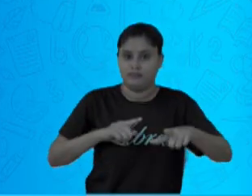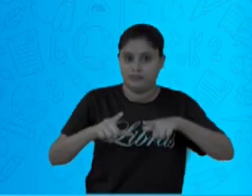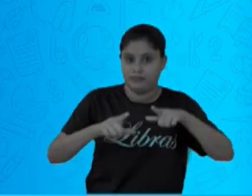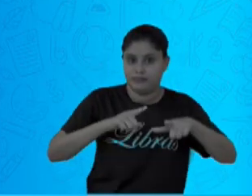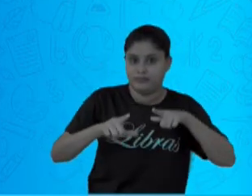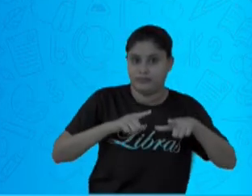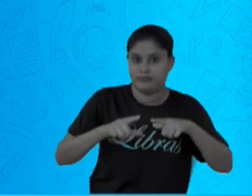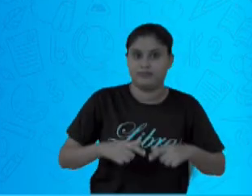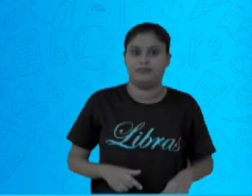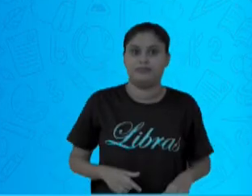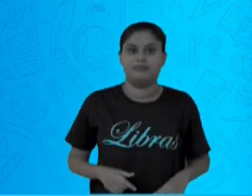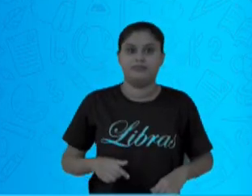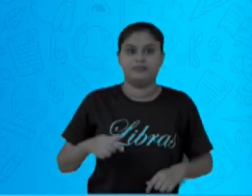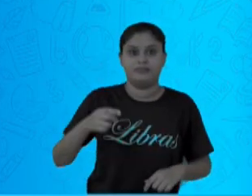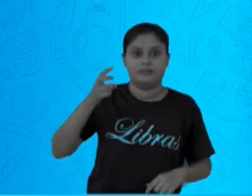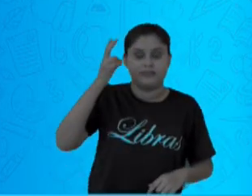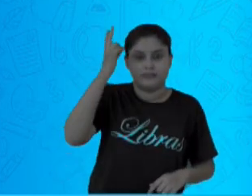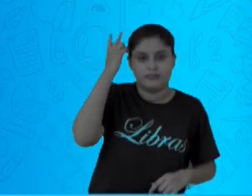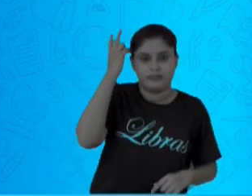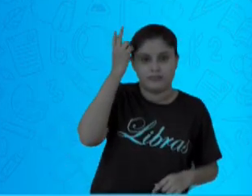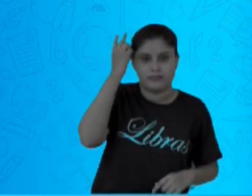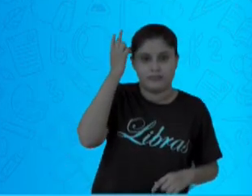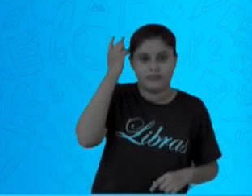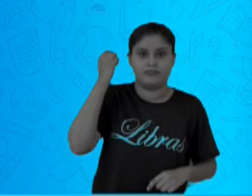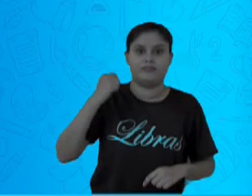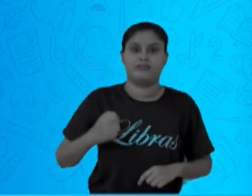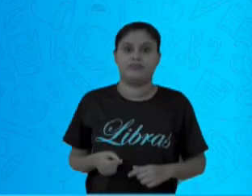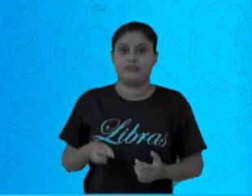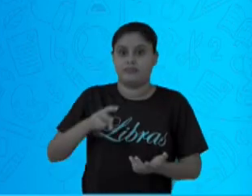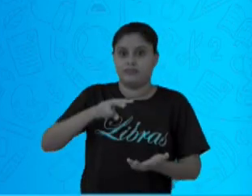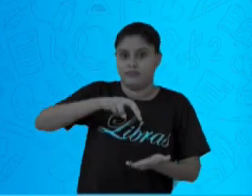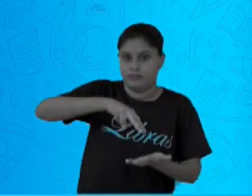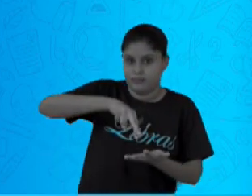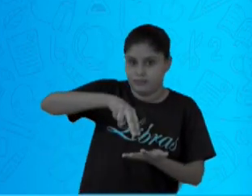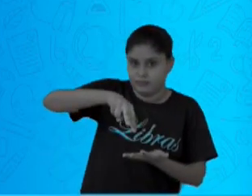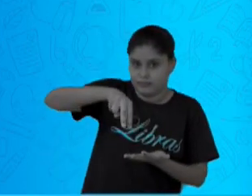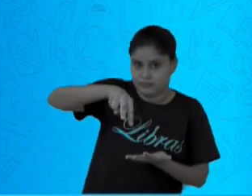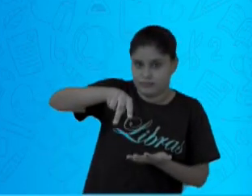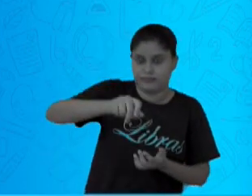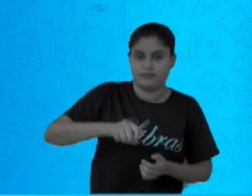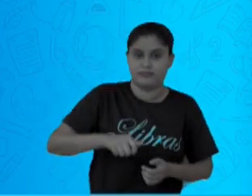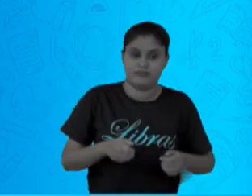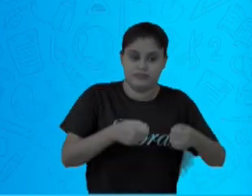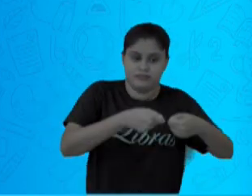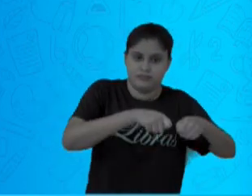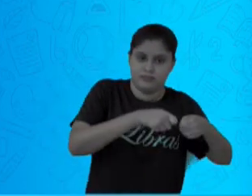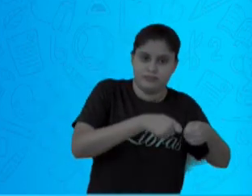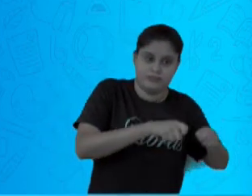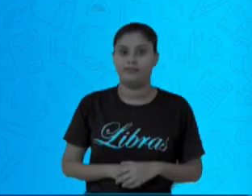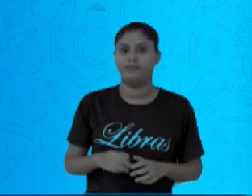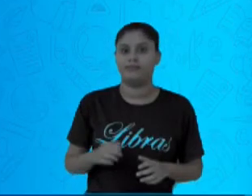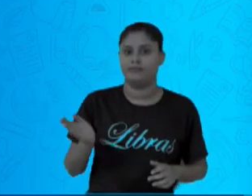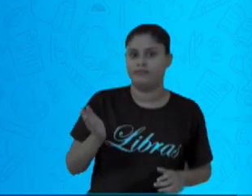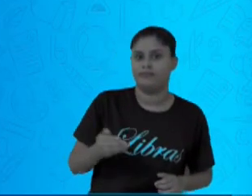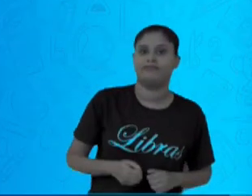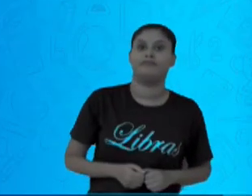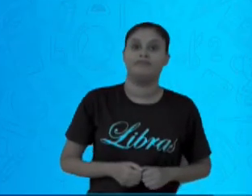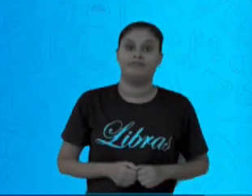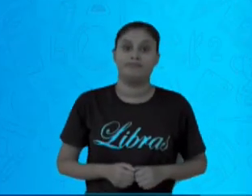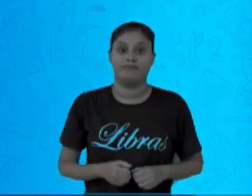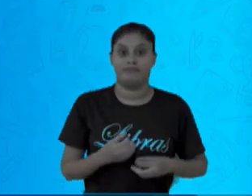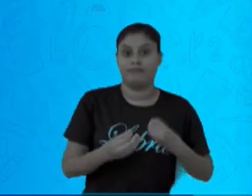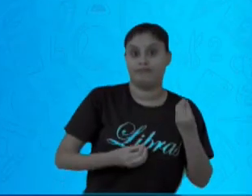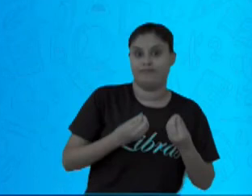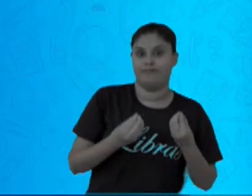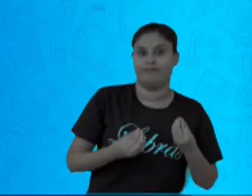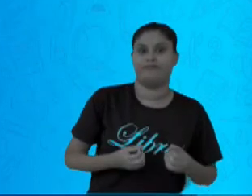trabalho era a cavalo, era a pé, né, era manual lá, né, com a enxada. Hoje já pode